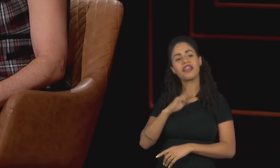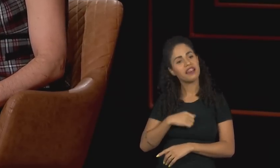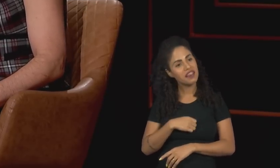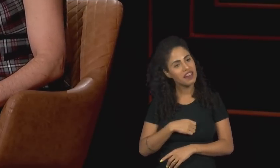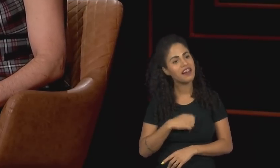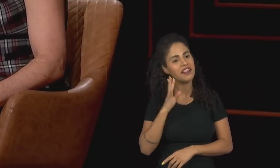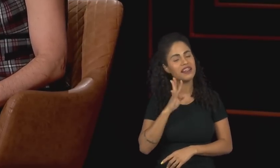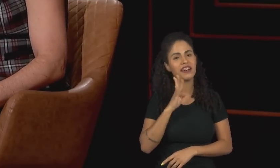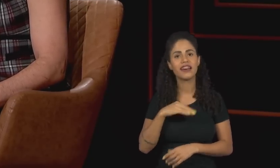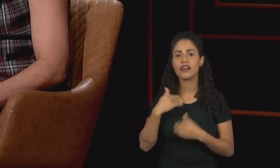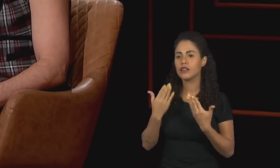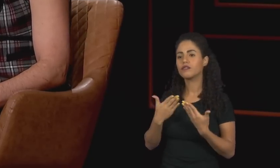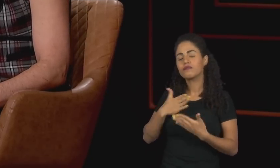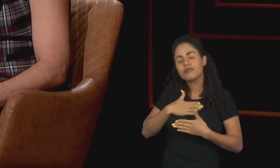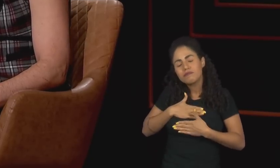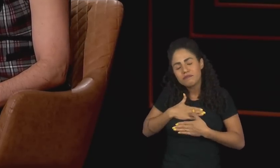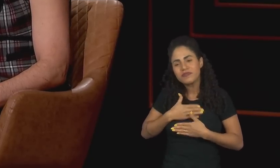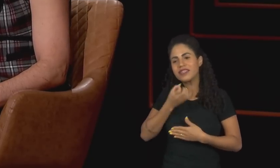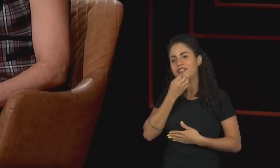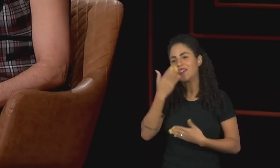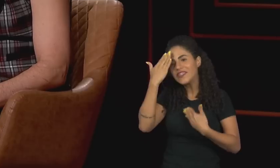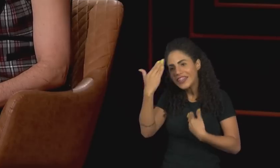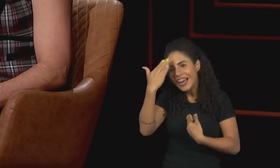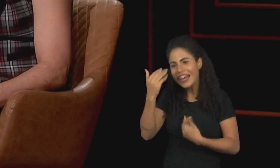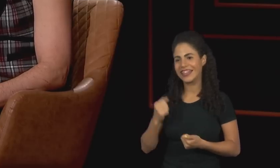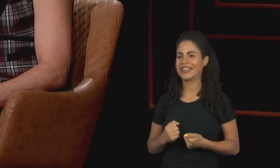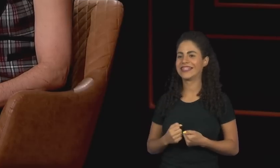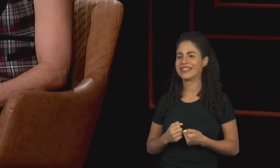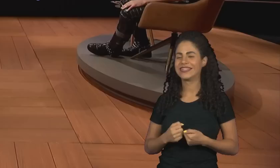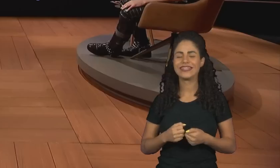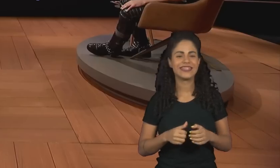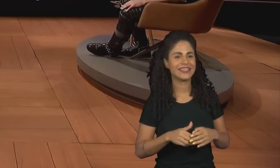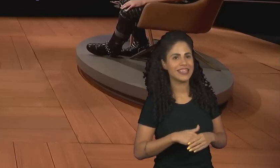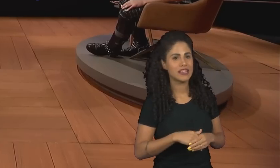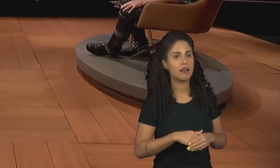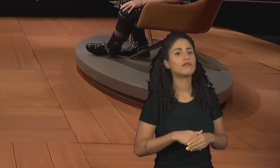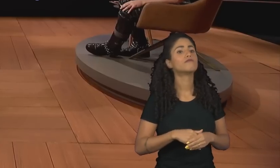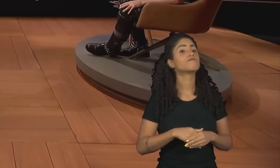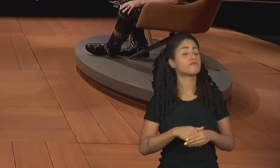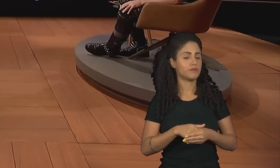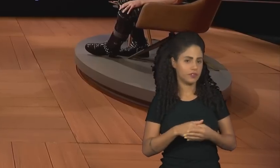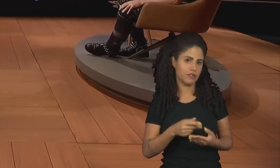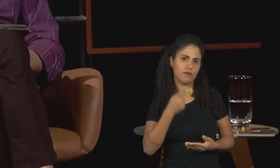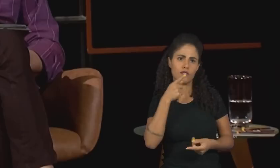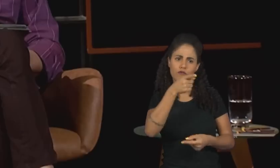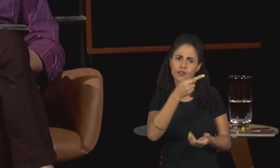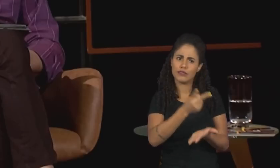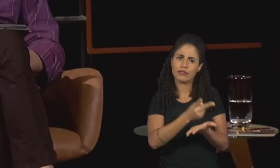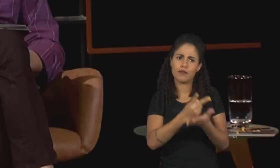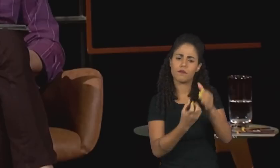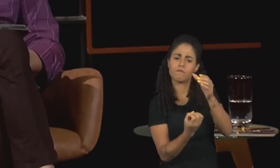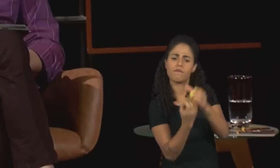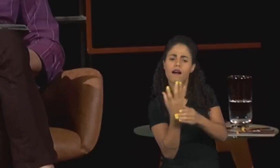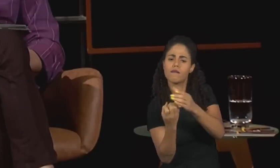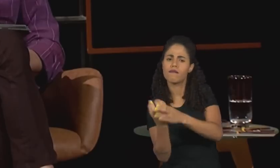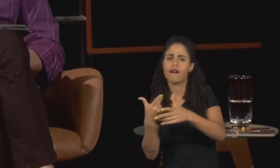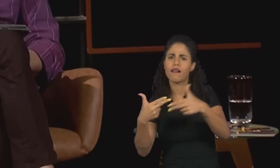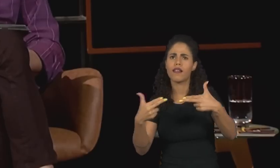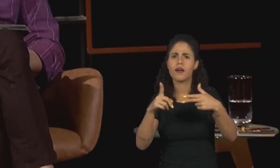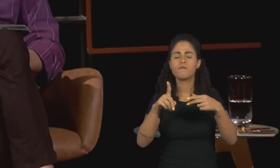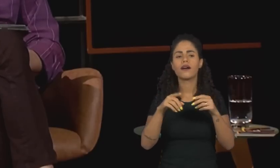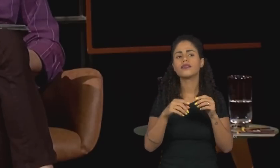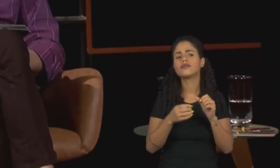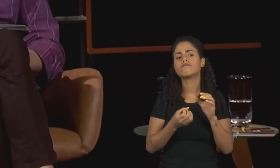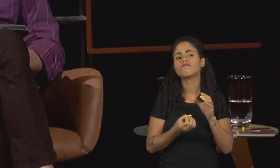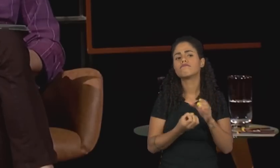fiquei bem lisonjeado com isso daí. Tem que É ficar importante mesmo. falar. Que a gente estava falando que você está sempre criando novos projetos, só tem um spoiler